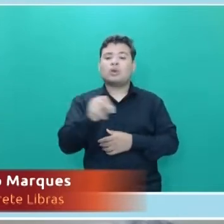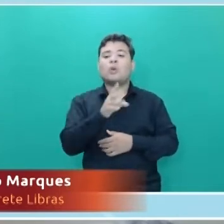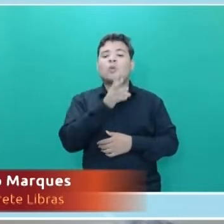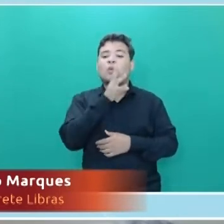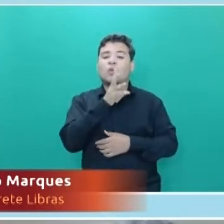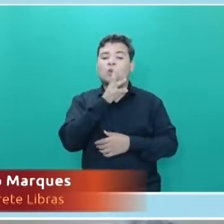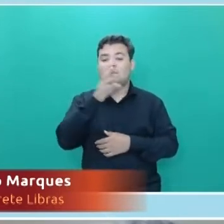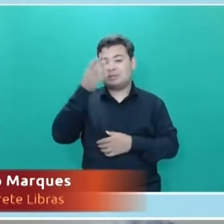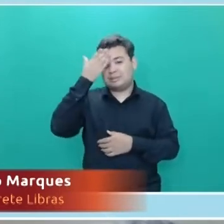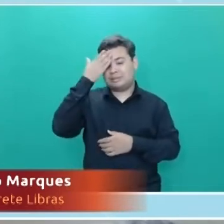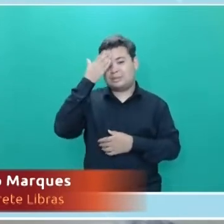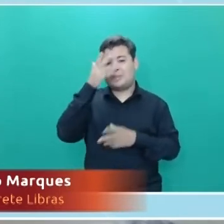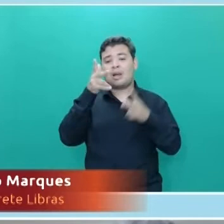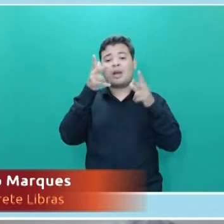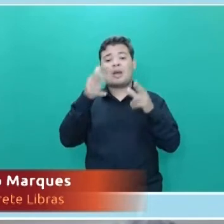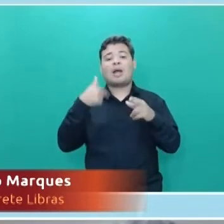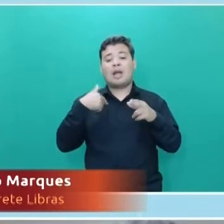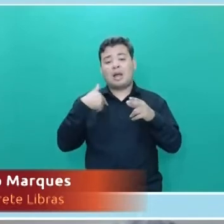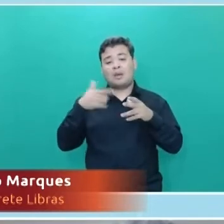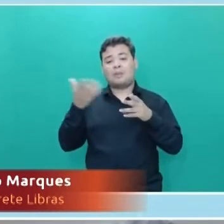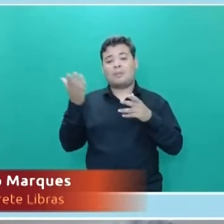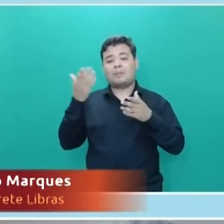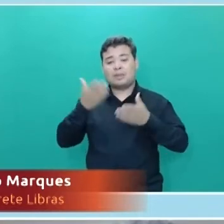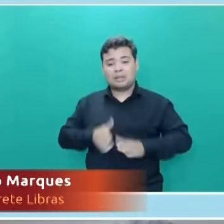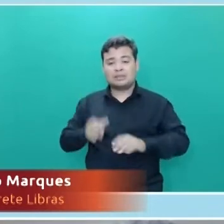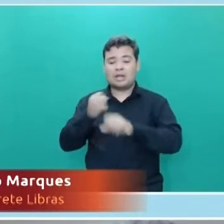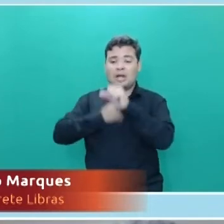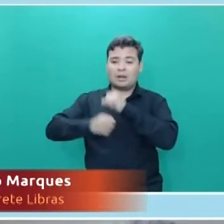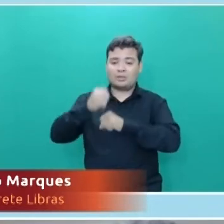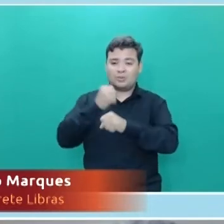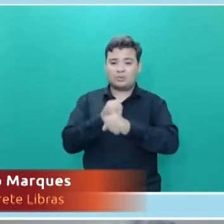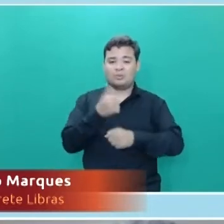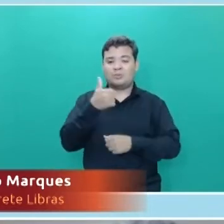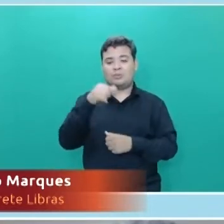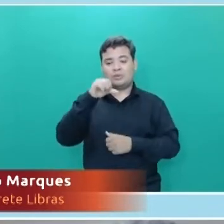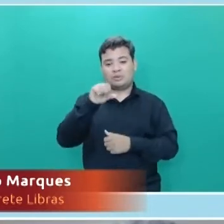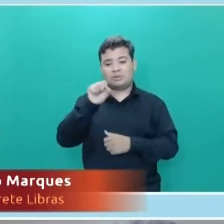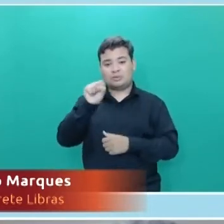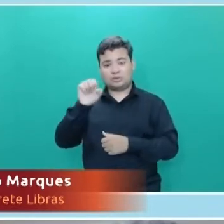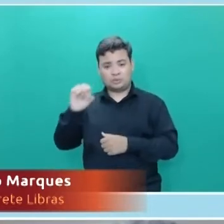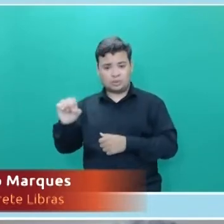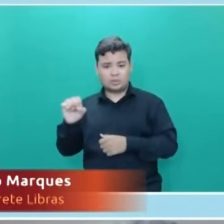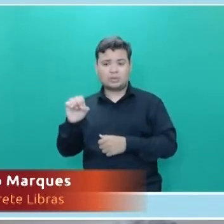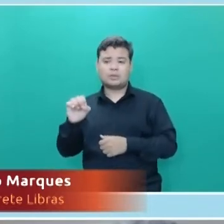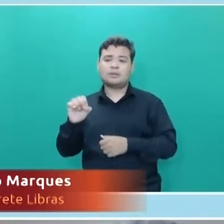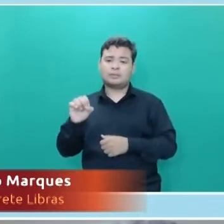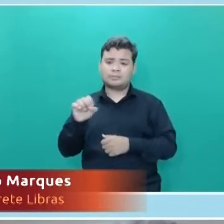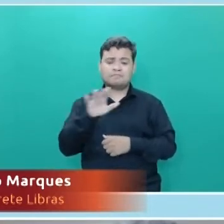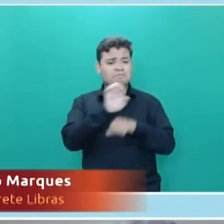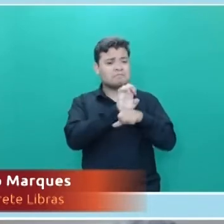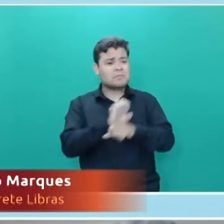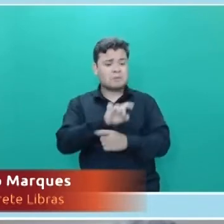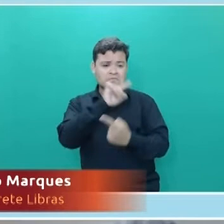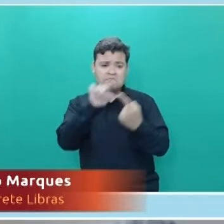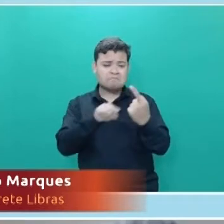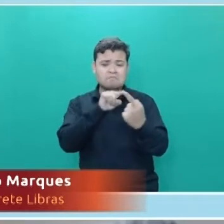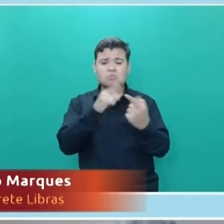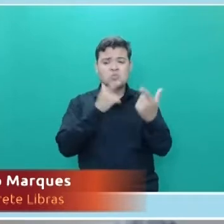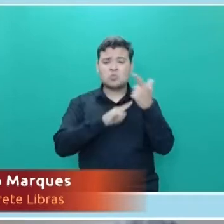é como eu, nascido nos anos 80, lembra das campanhas de tomar a vacina. por que a gente está vendo